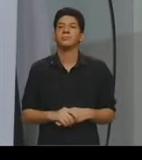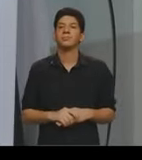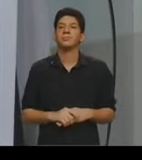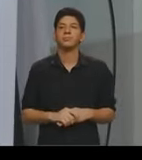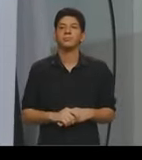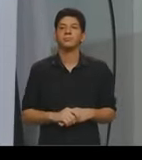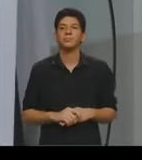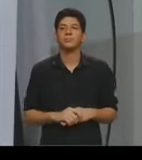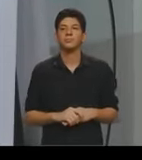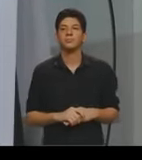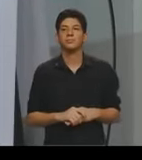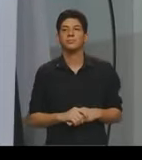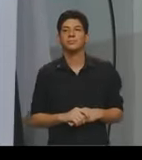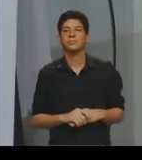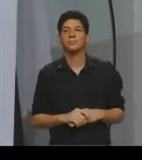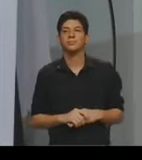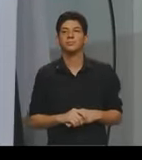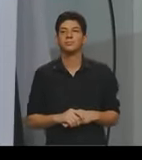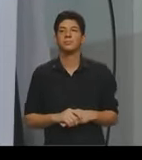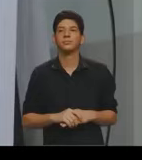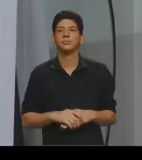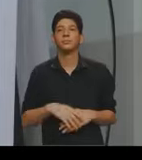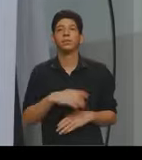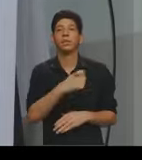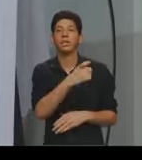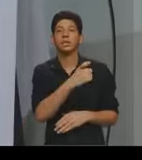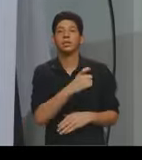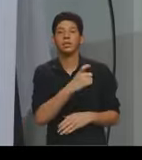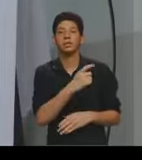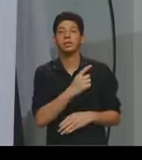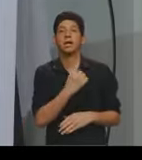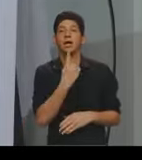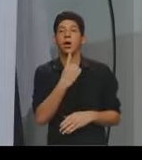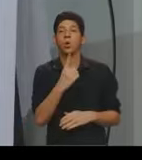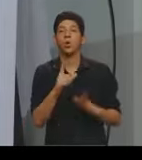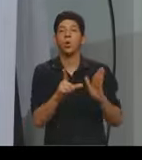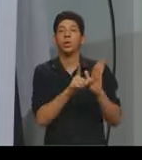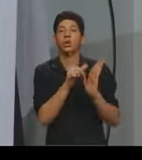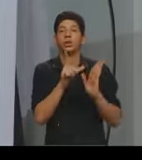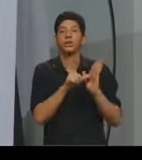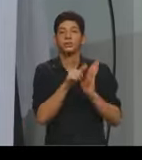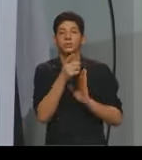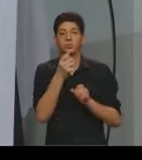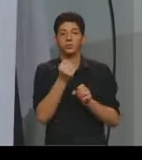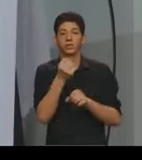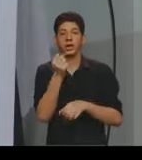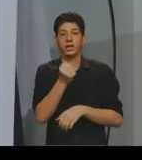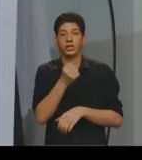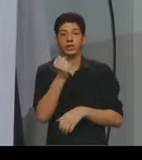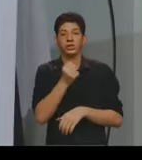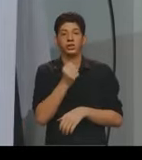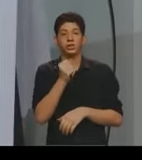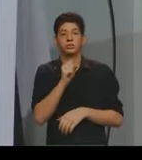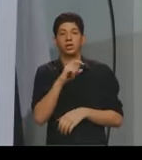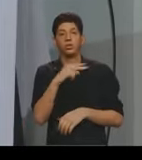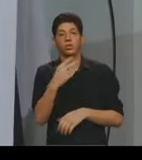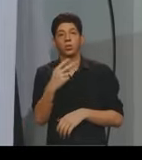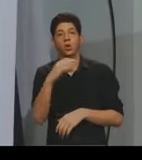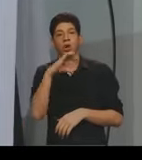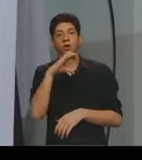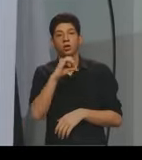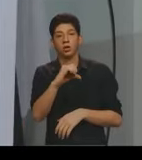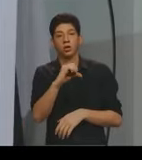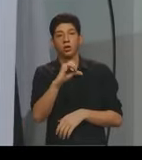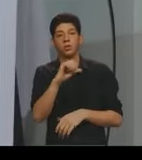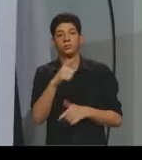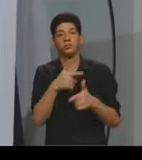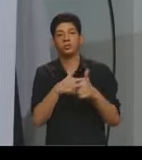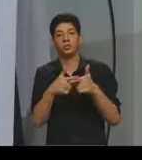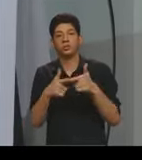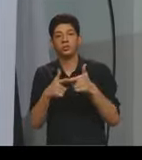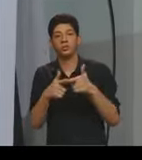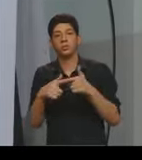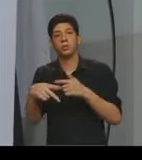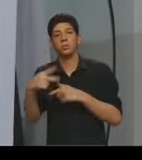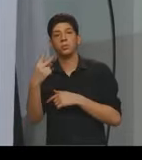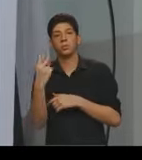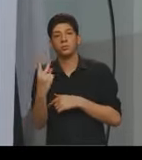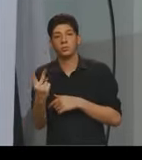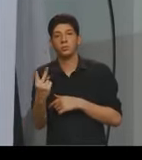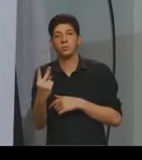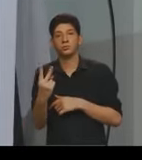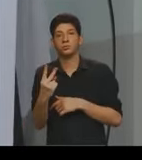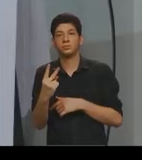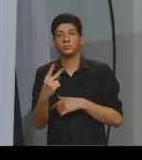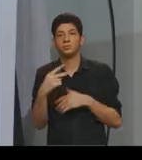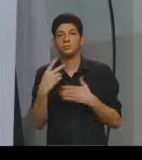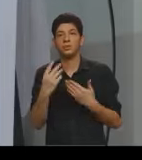que é o valor de 1 litro de leite que eu gostaria de descobrir, vai ser igual a 9 dividido por 2. Aqui